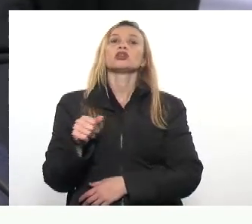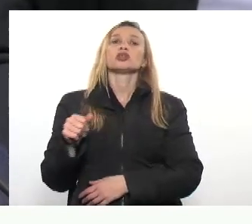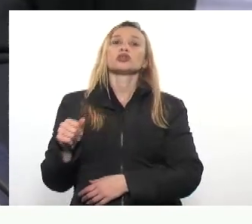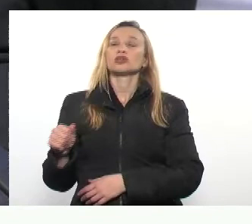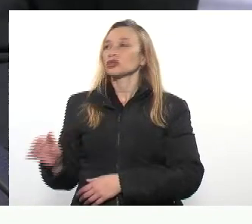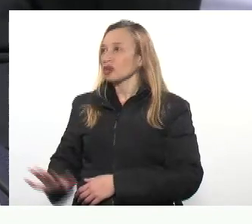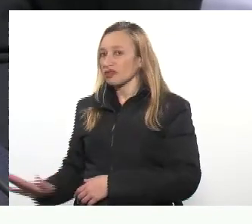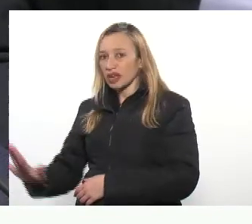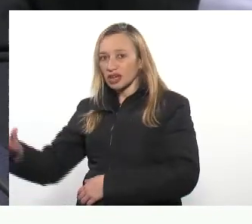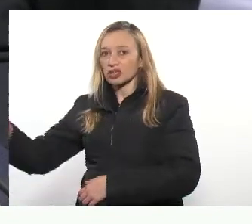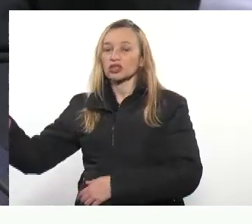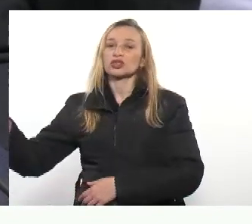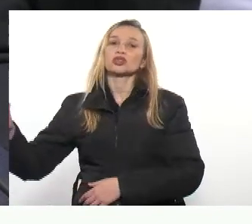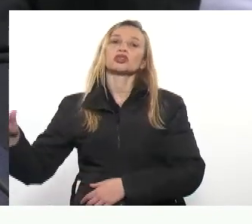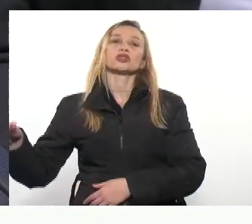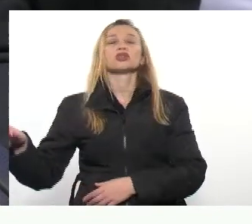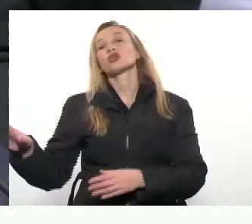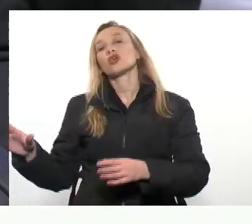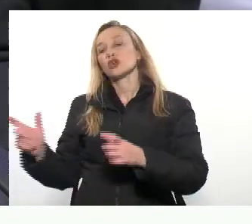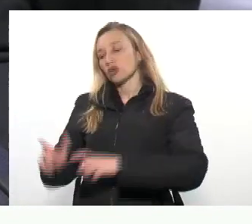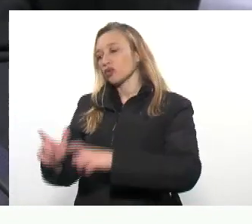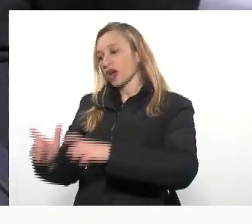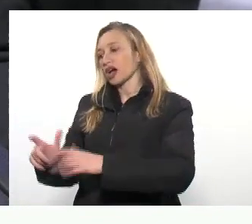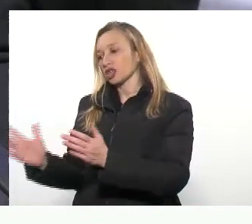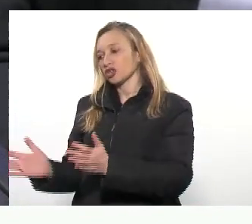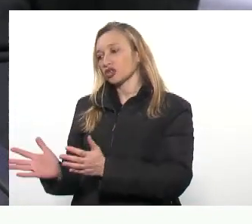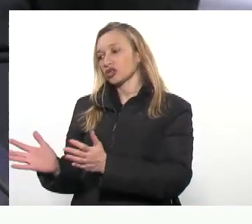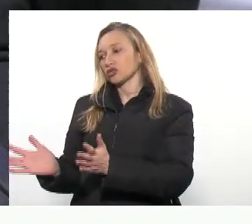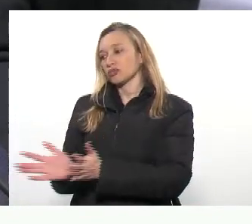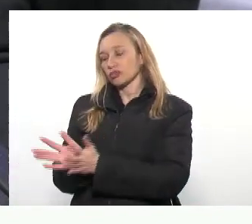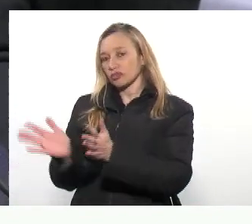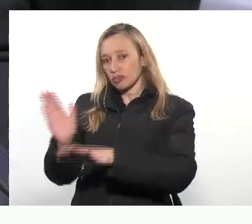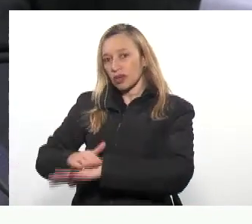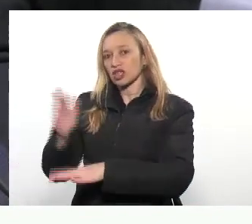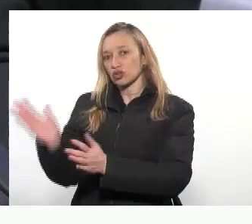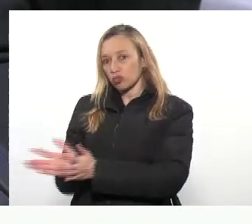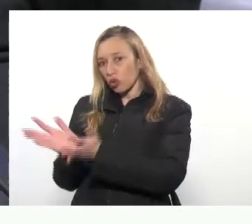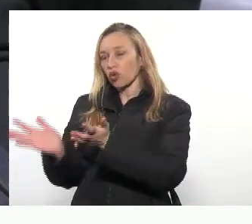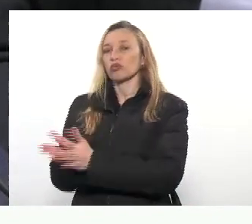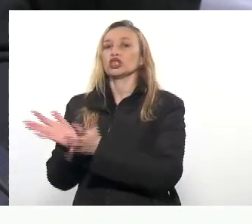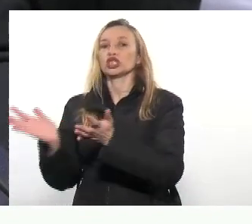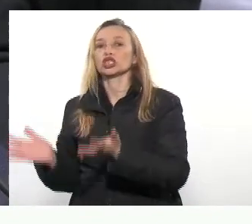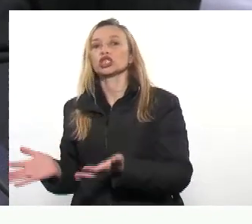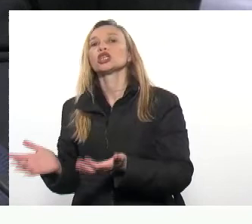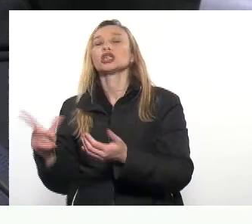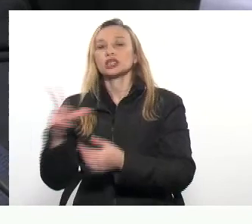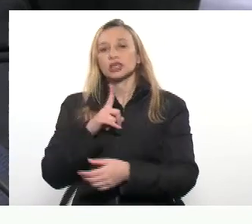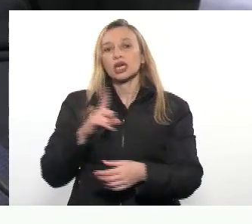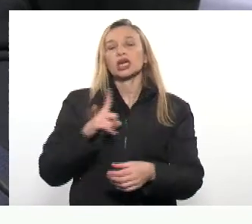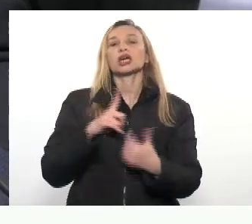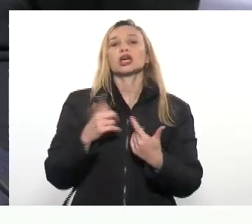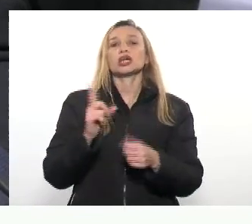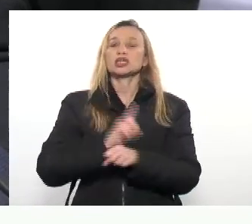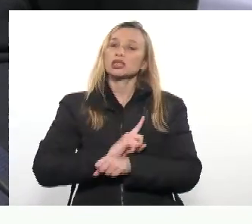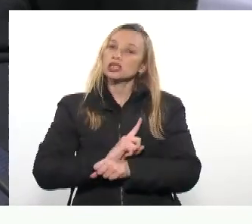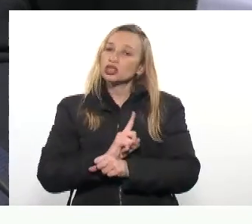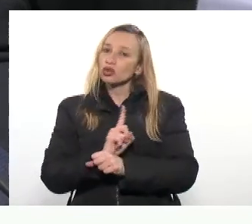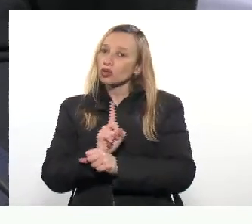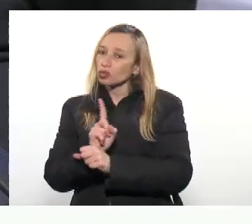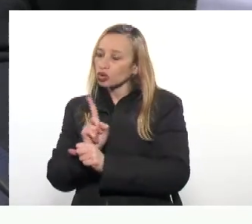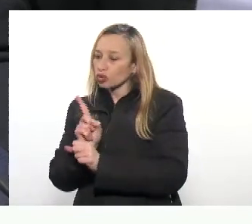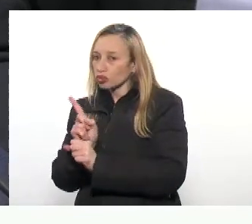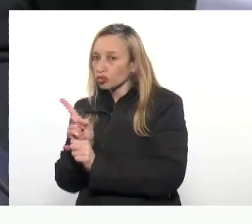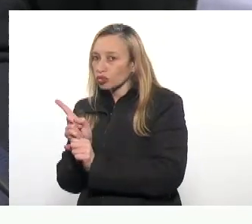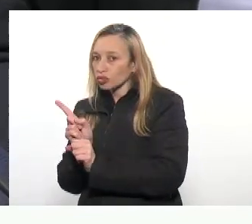comunidades, né, todas as favelas ou áreas de moradia precária tenha esse tipo de